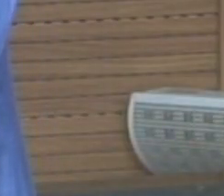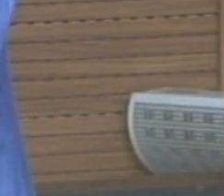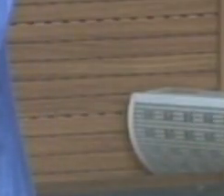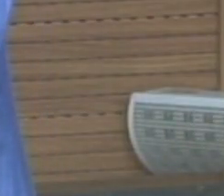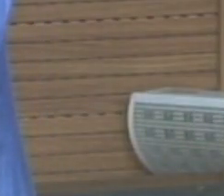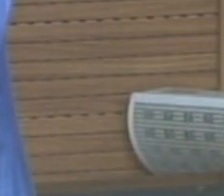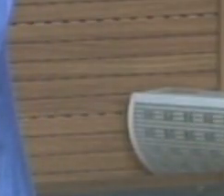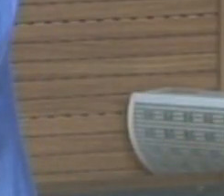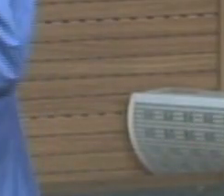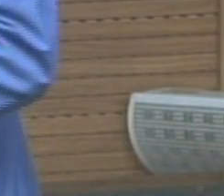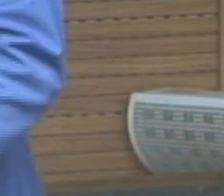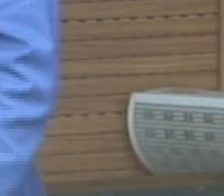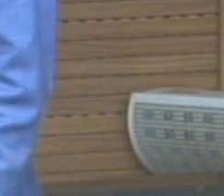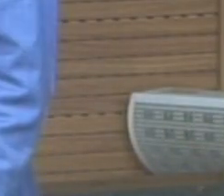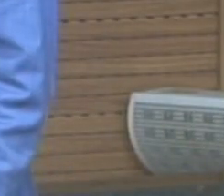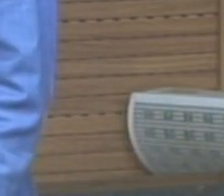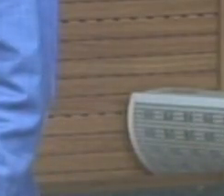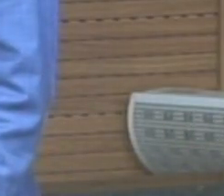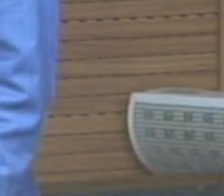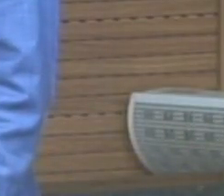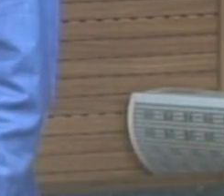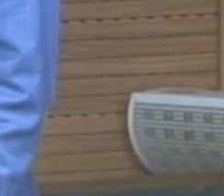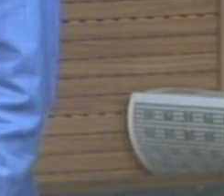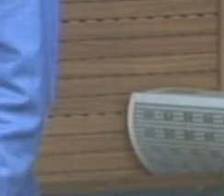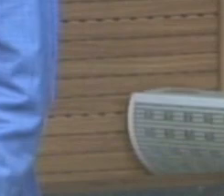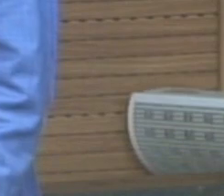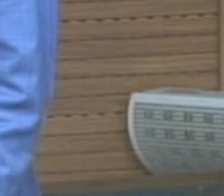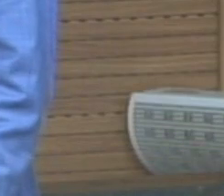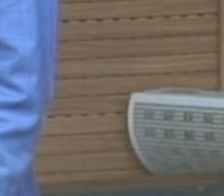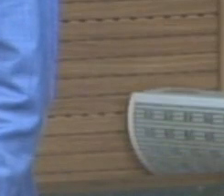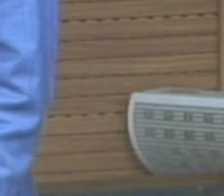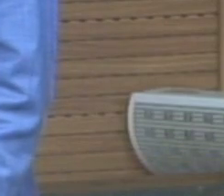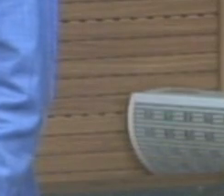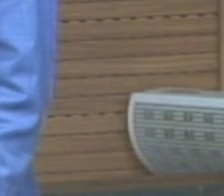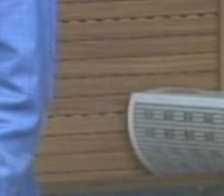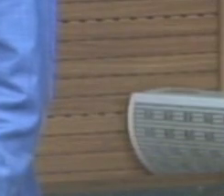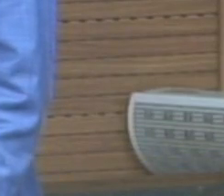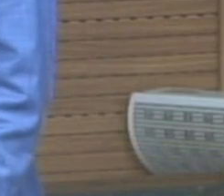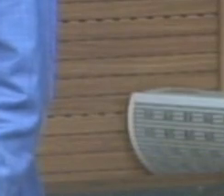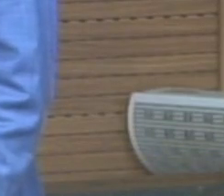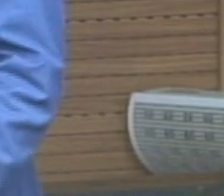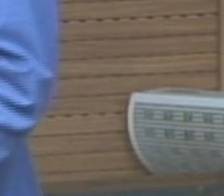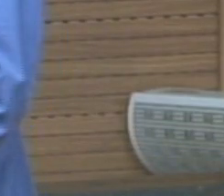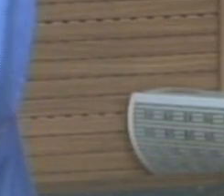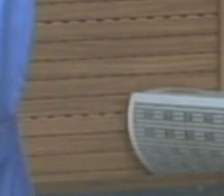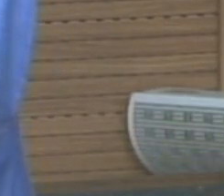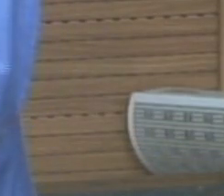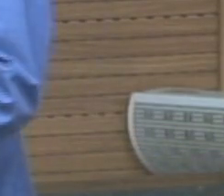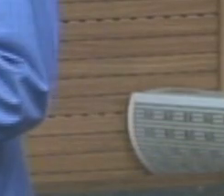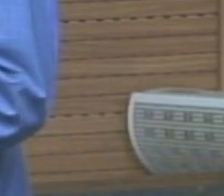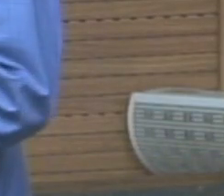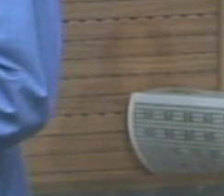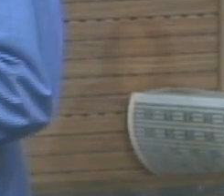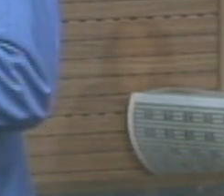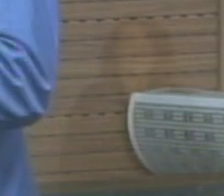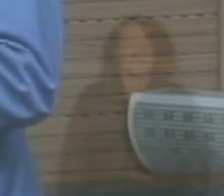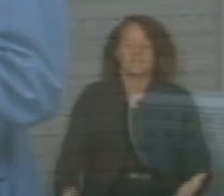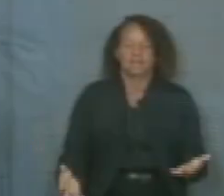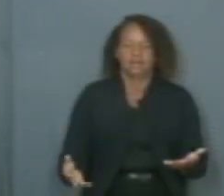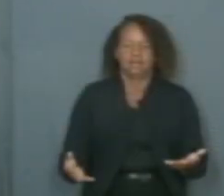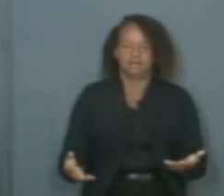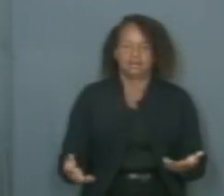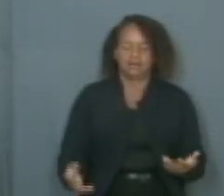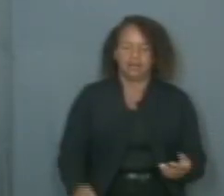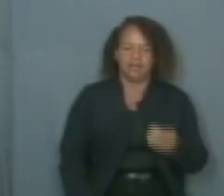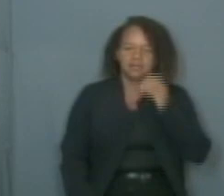É isso, vereador. Eu quero encerrar o meu pronunciamento colocando isso. Nós precisamos